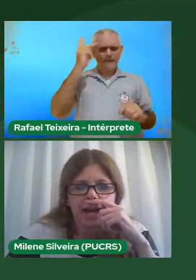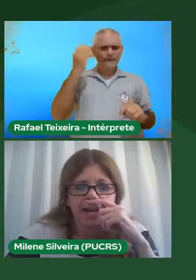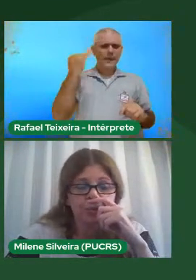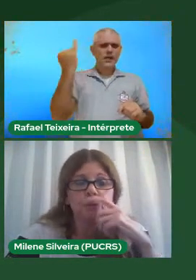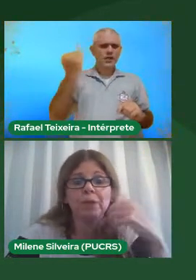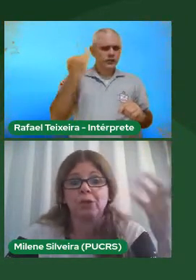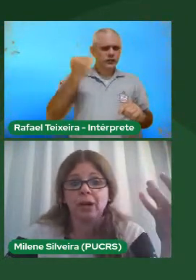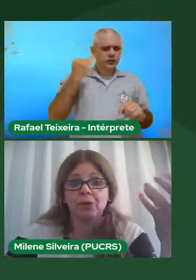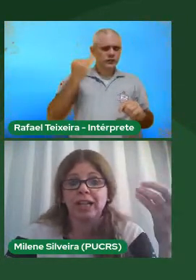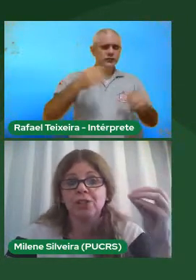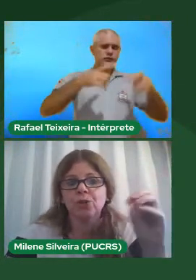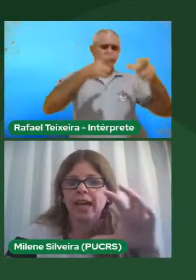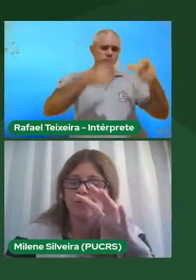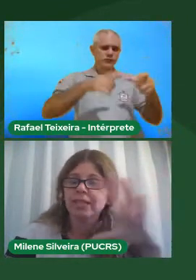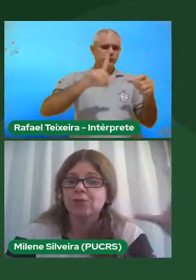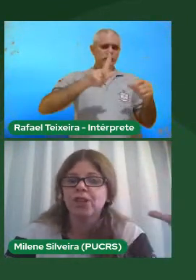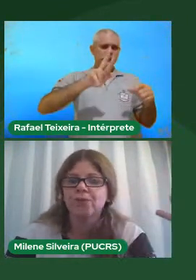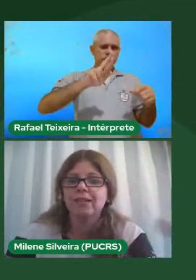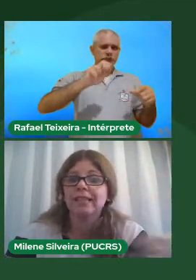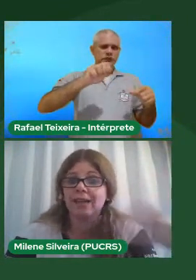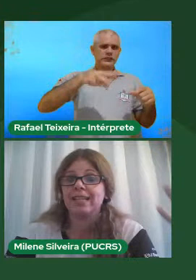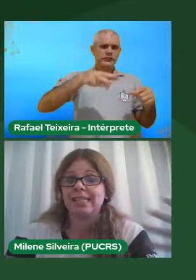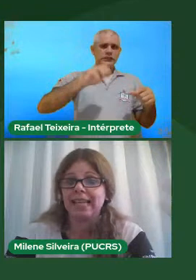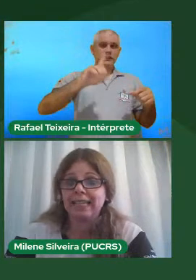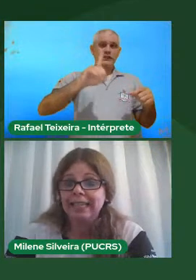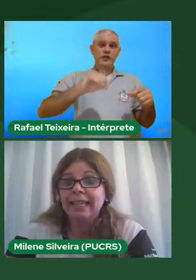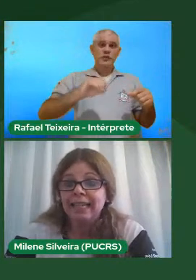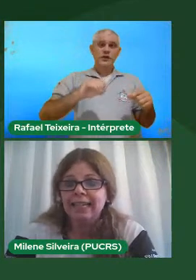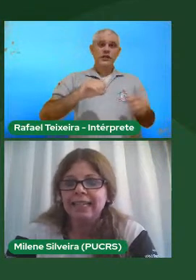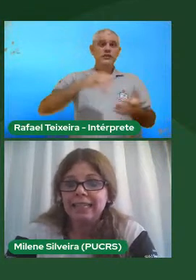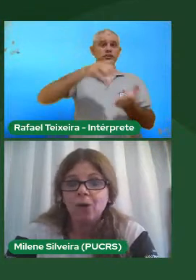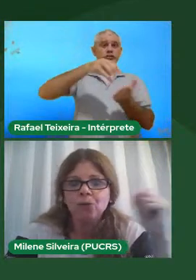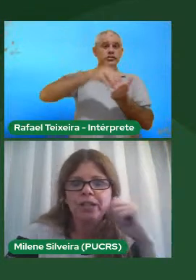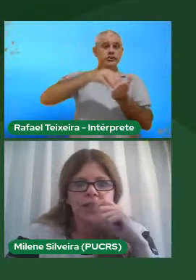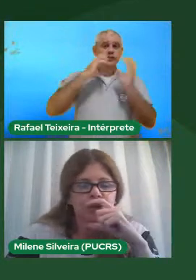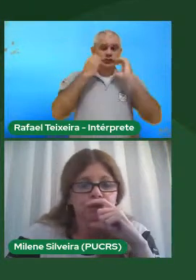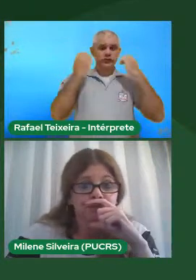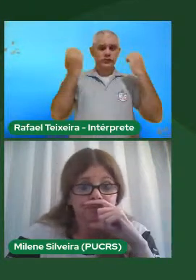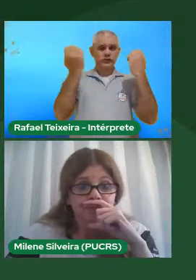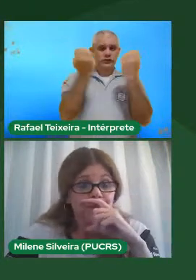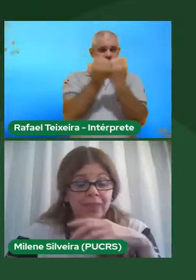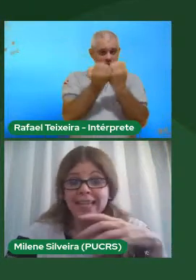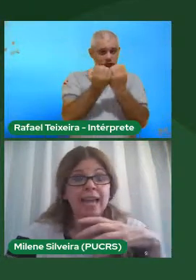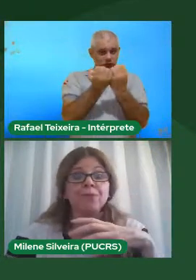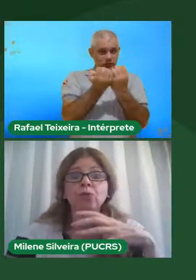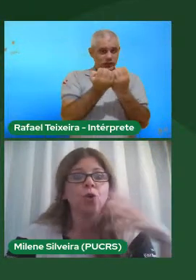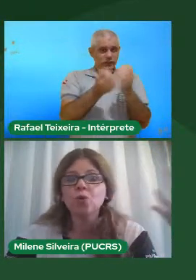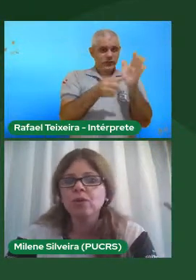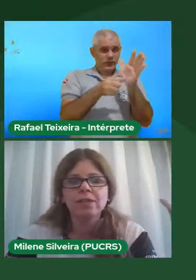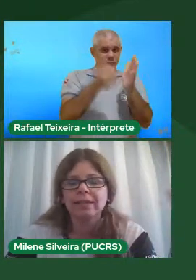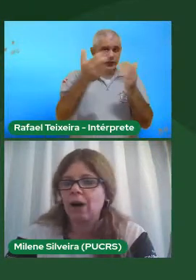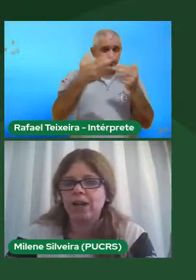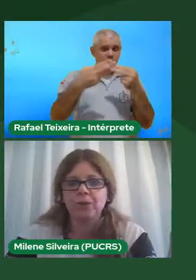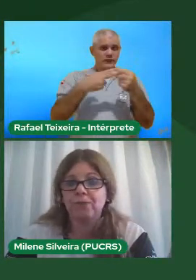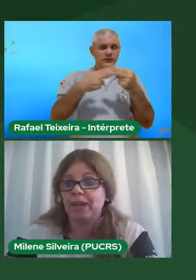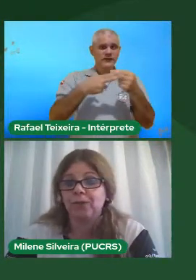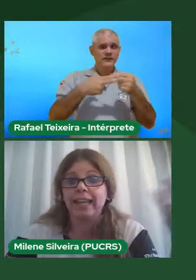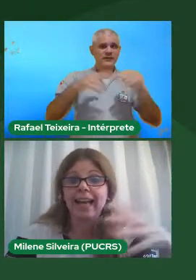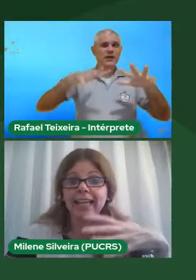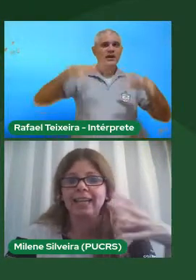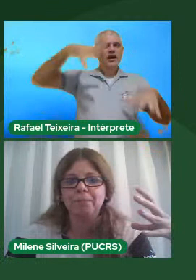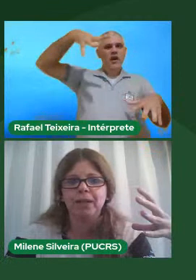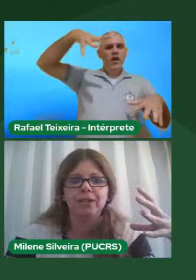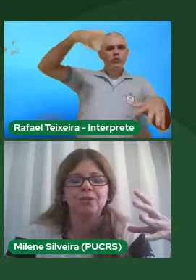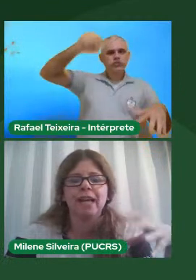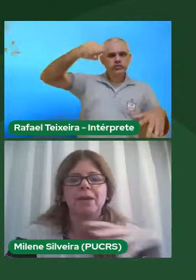foi em Gramado, o pessoal da URGS organizou, e era um centro de eventos que estava recém inaugurando. E aí faltou luz na hora do evento.